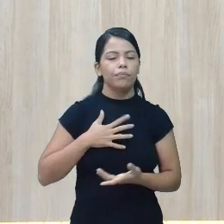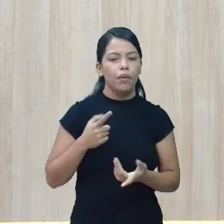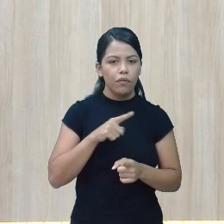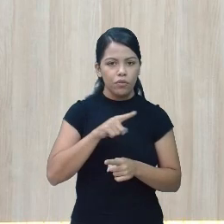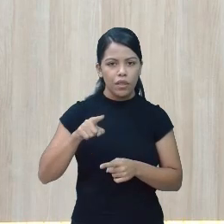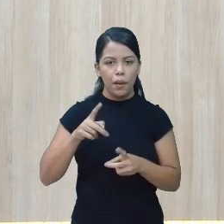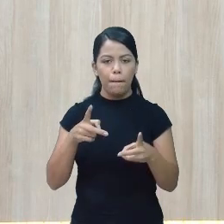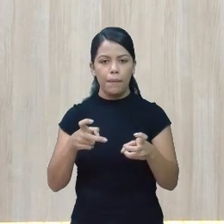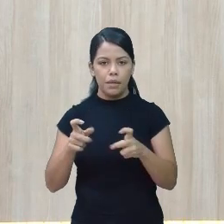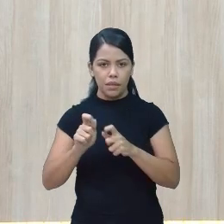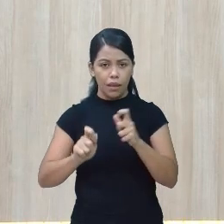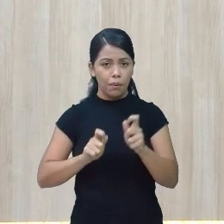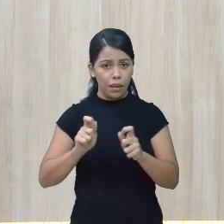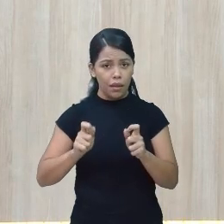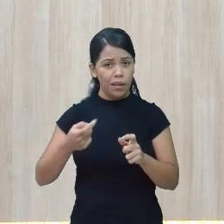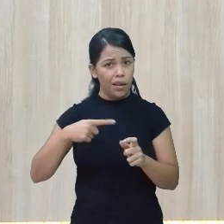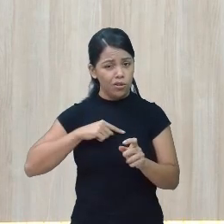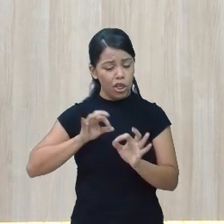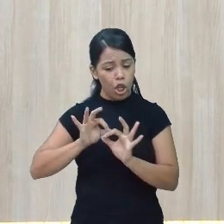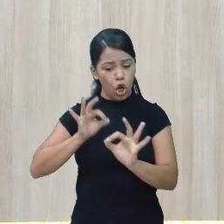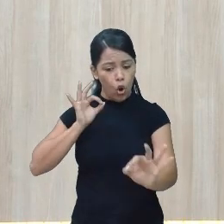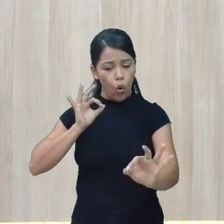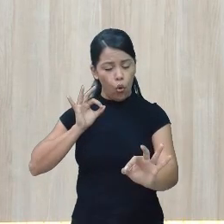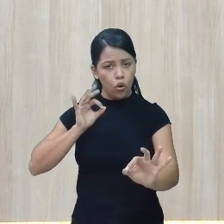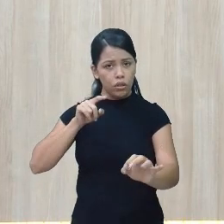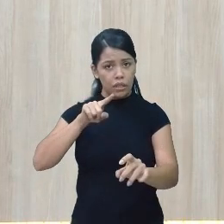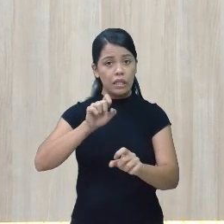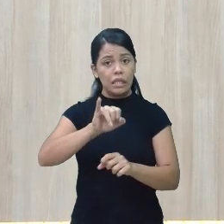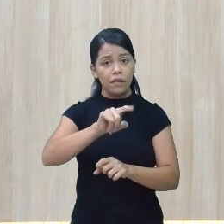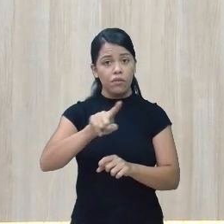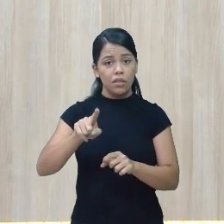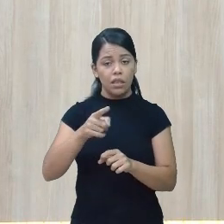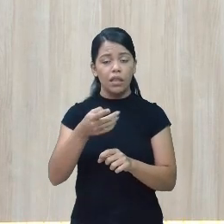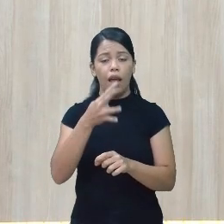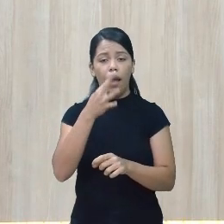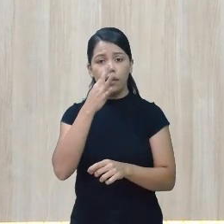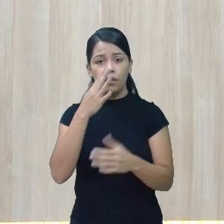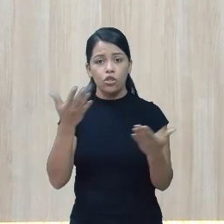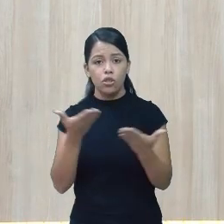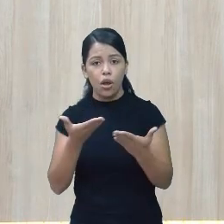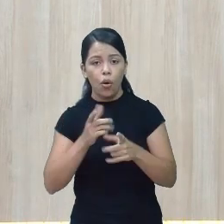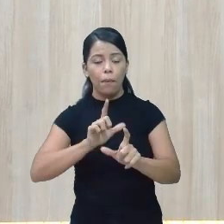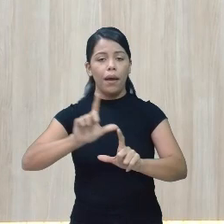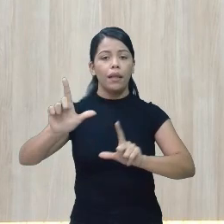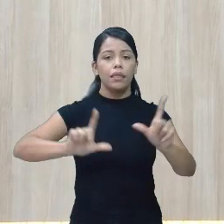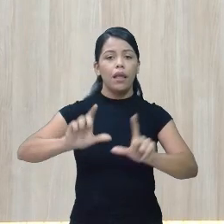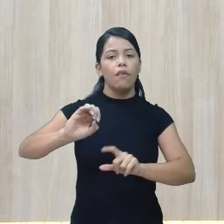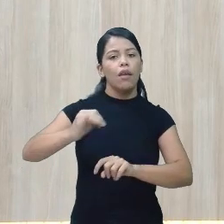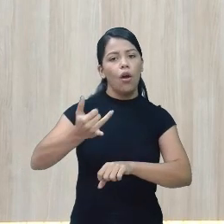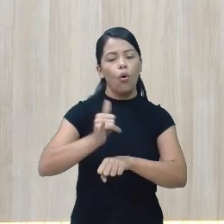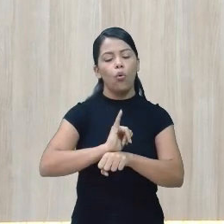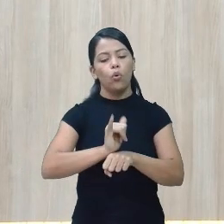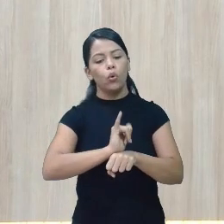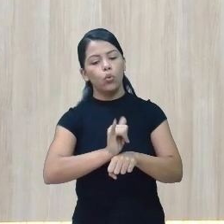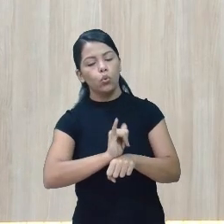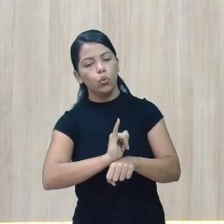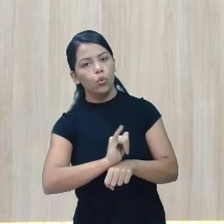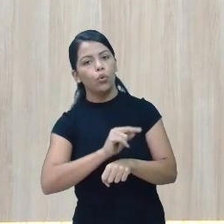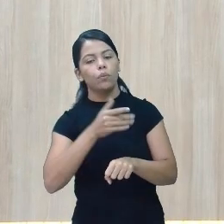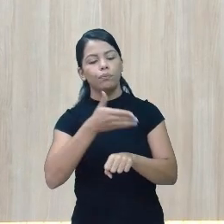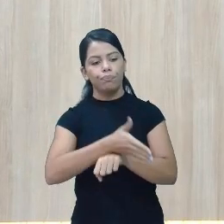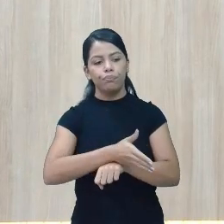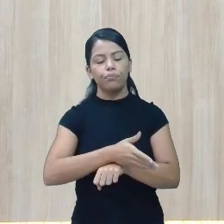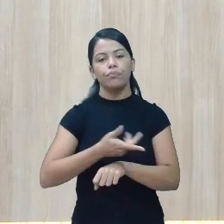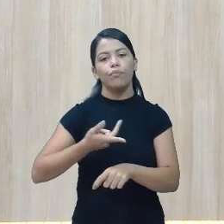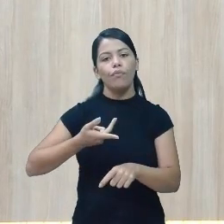percebam que, apesar de estarmos à distância, se você está assistindo essa aula agora pela TV ou pelo YouTube, a gente precisa muito